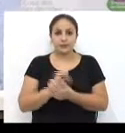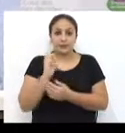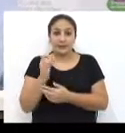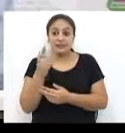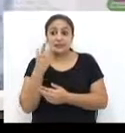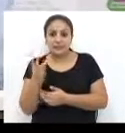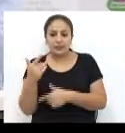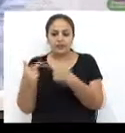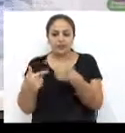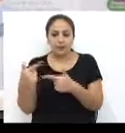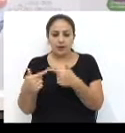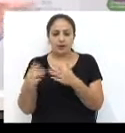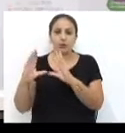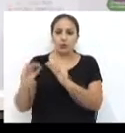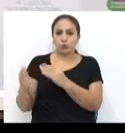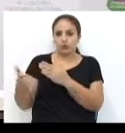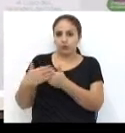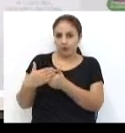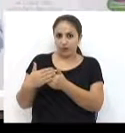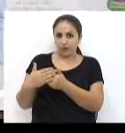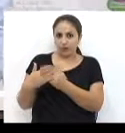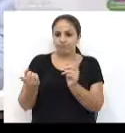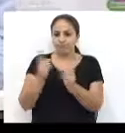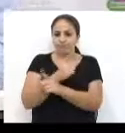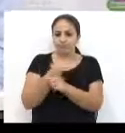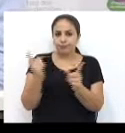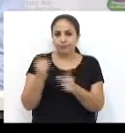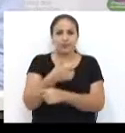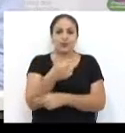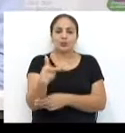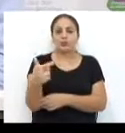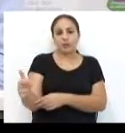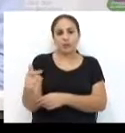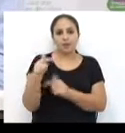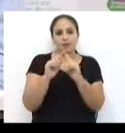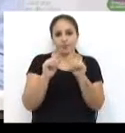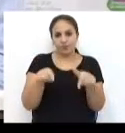noite. Abre de noite, fecha de manhã. Porque não tem efetivo.